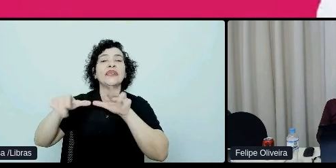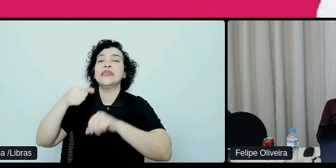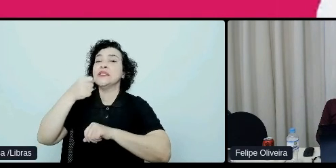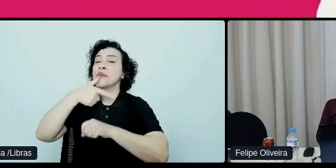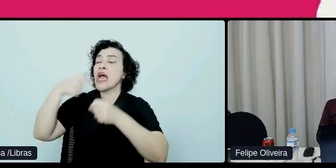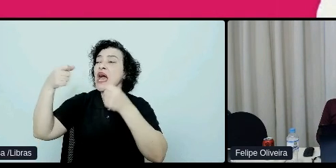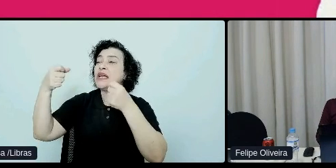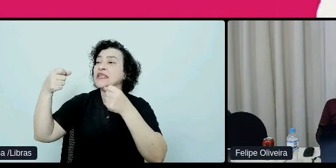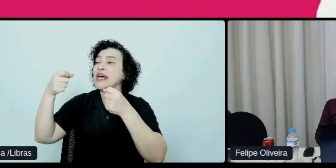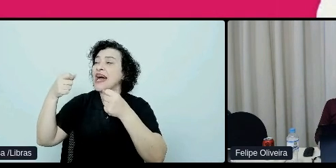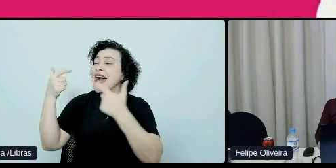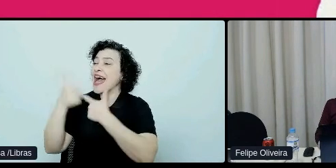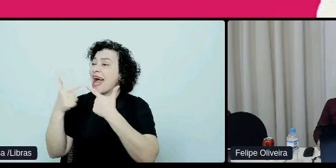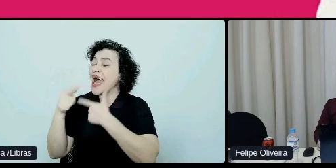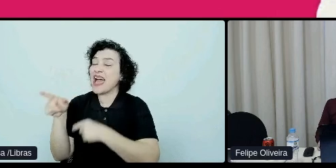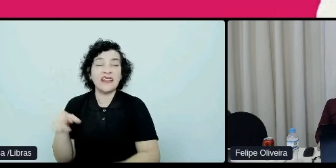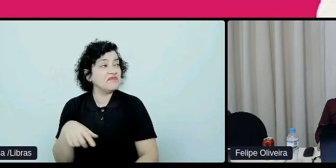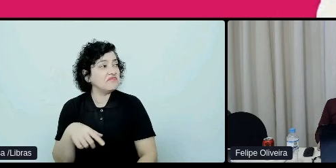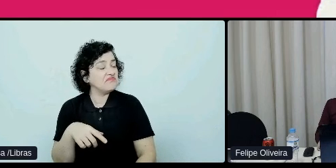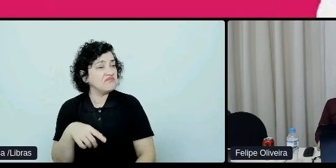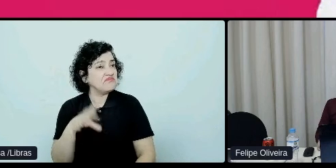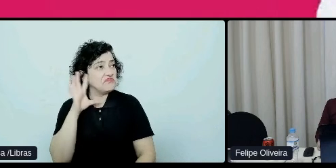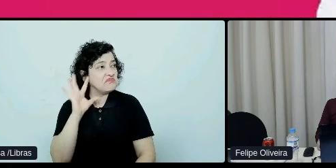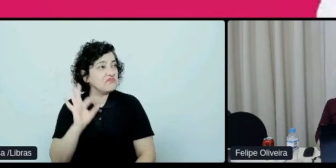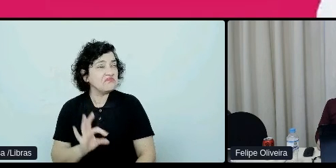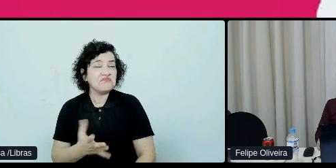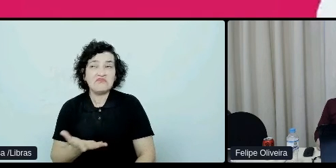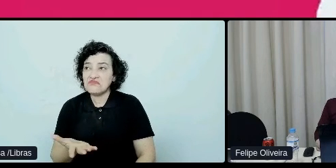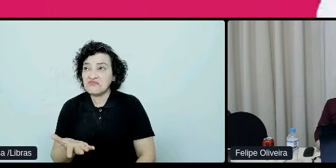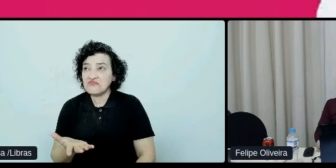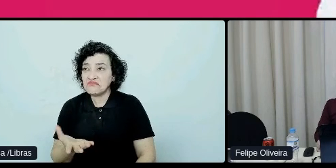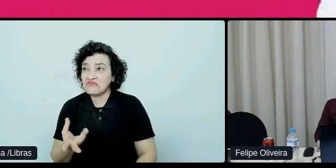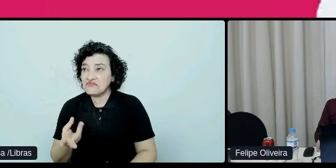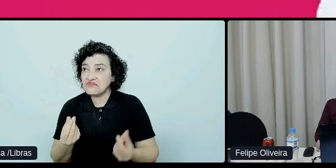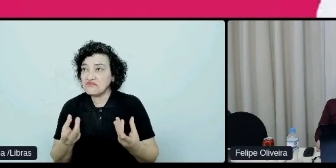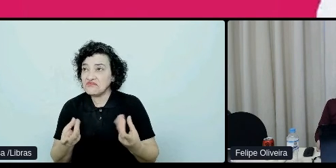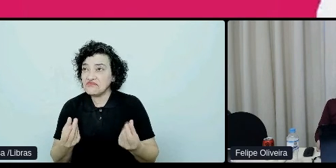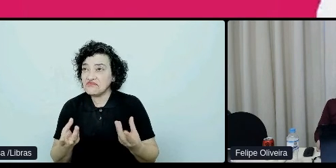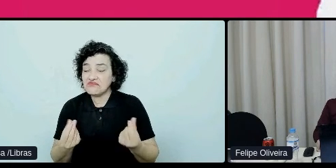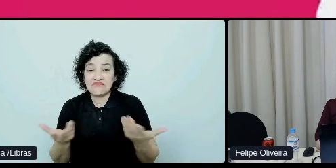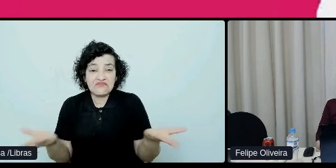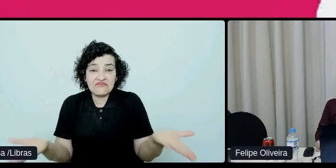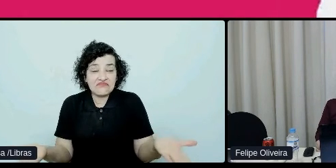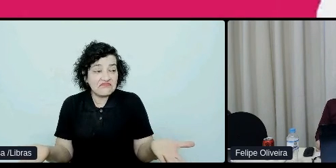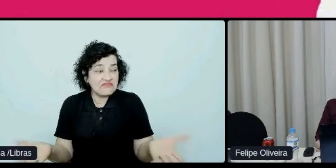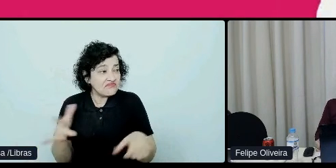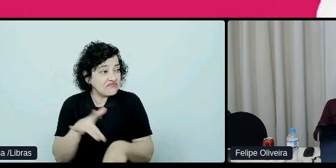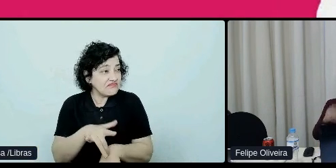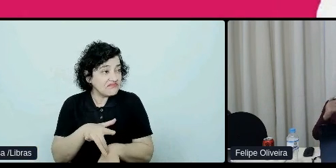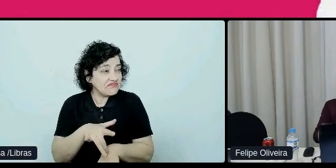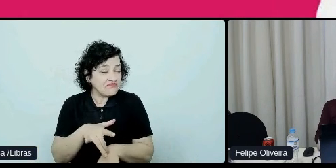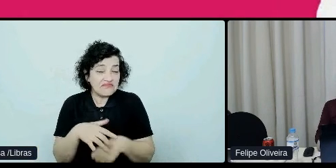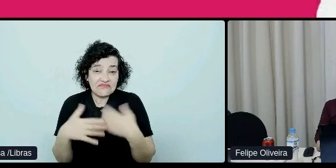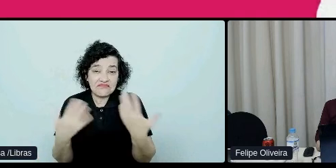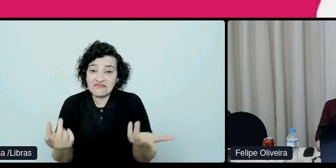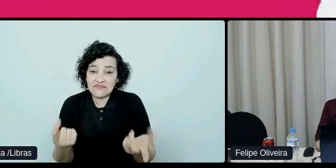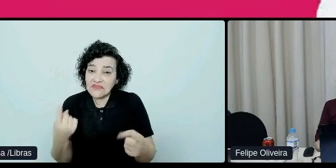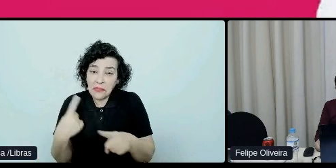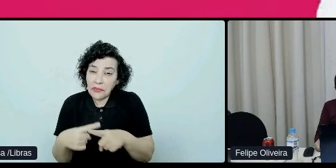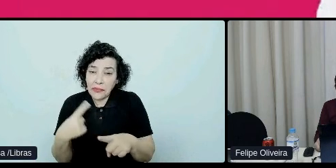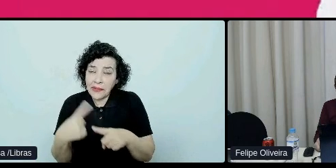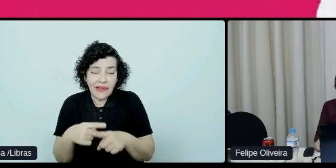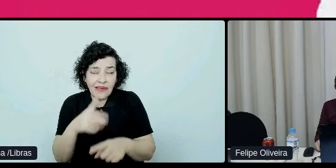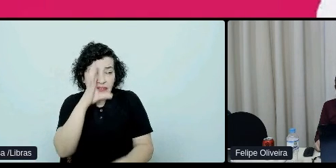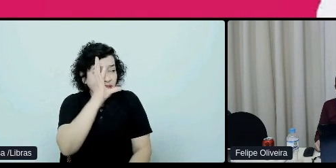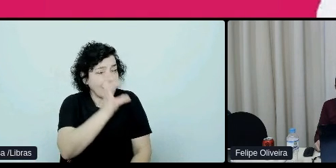muito literal. Ela fala, tá, mas o que tem a ver tal pessoa na piada? Por que ela é, sei lá, romana? Eu não